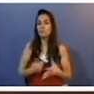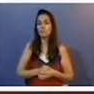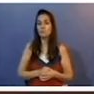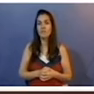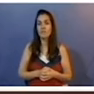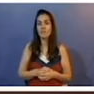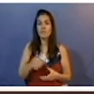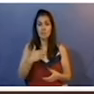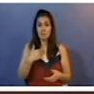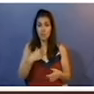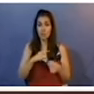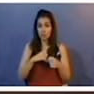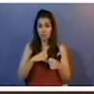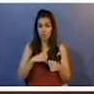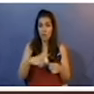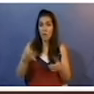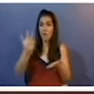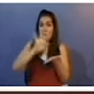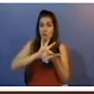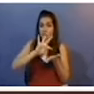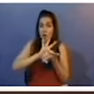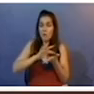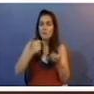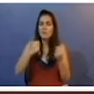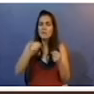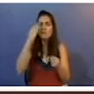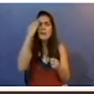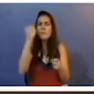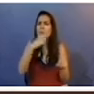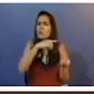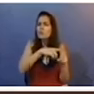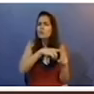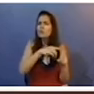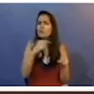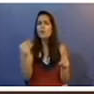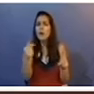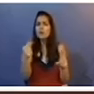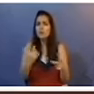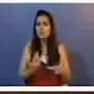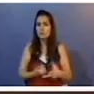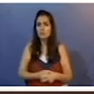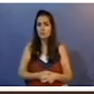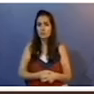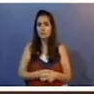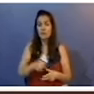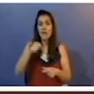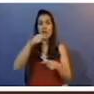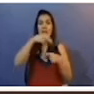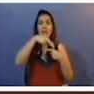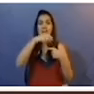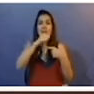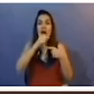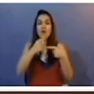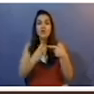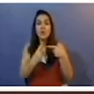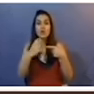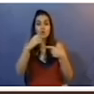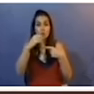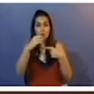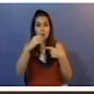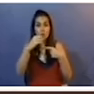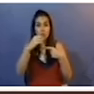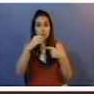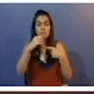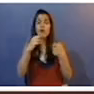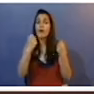eu montar uma fórmula, eu preciso saber as suas cargas elétricas. Aqui no exemplo do Na2O, né? Eu